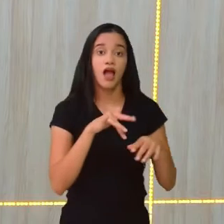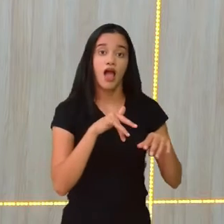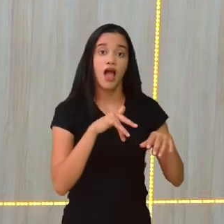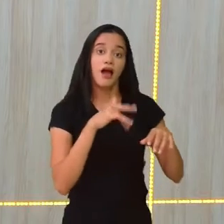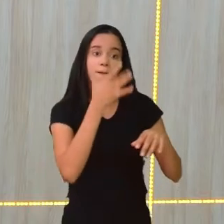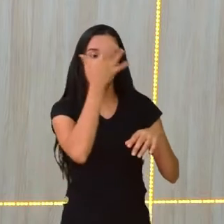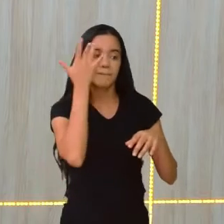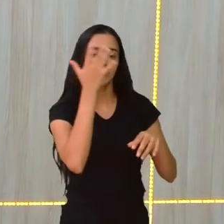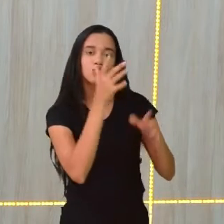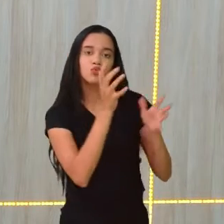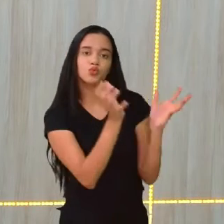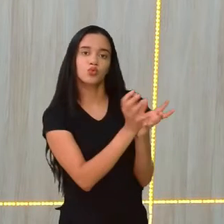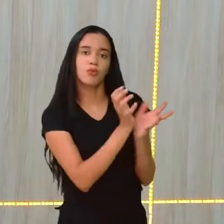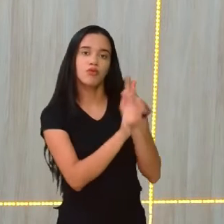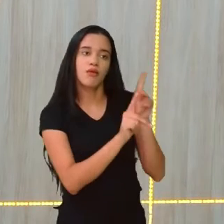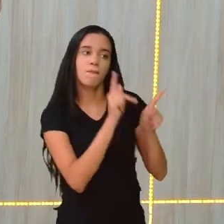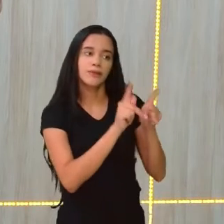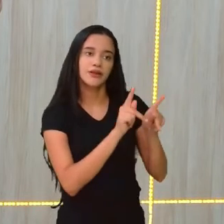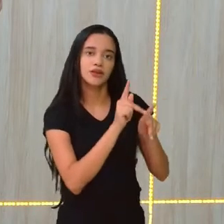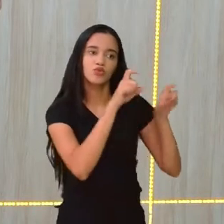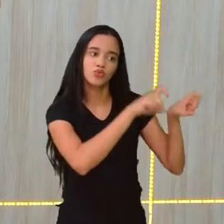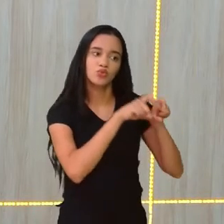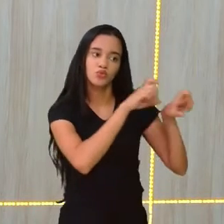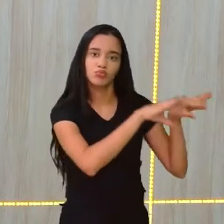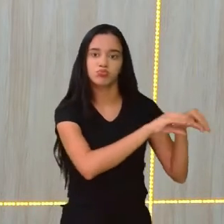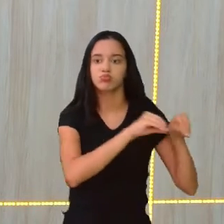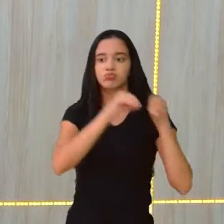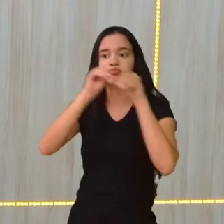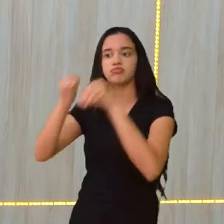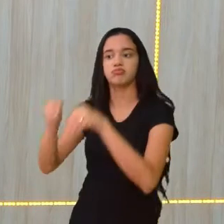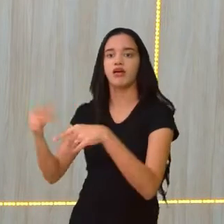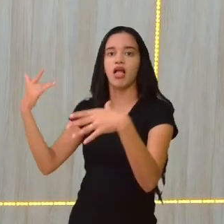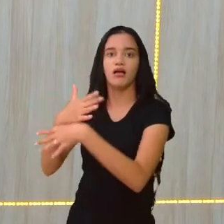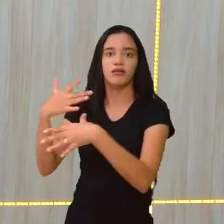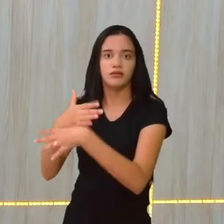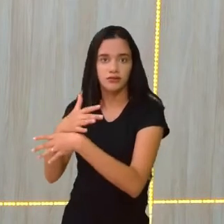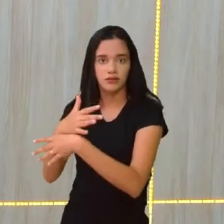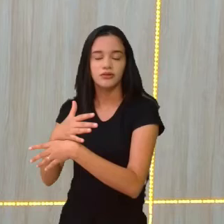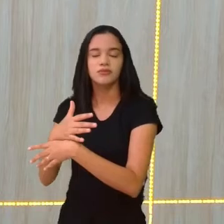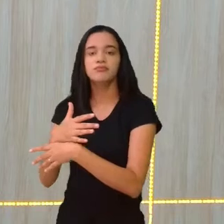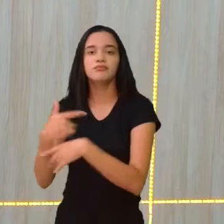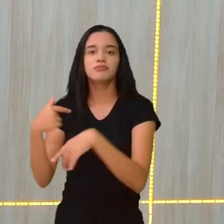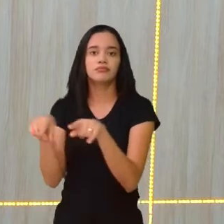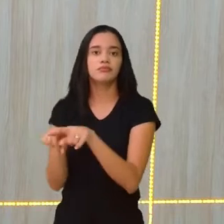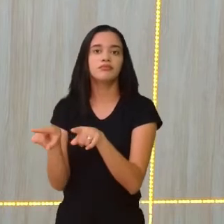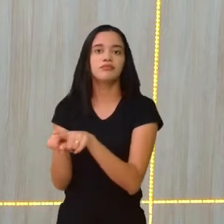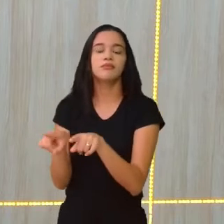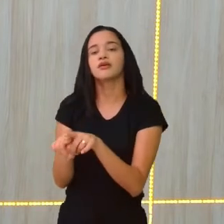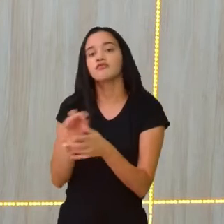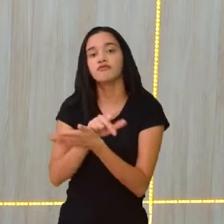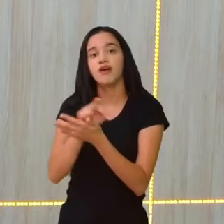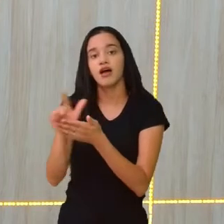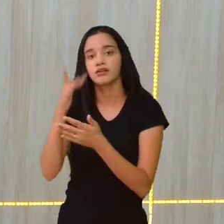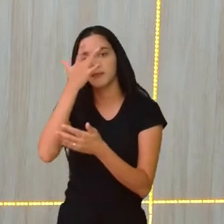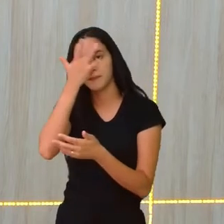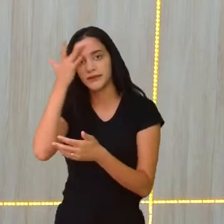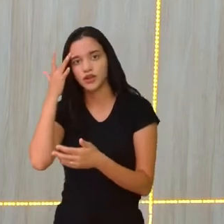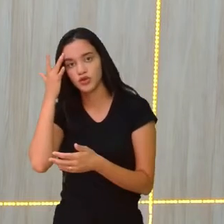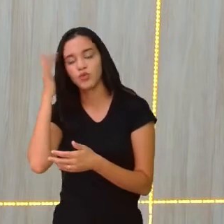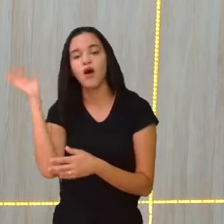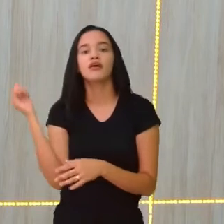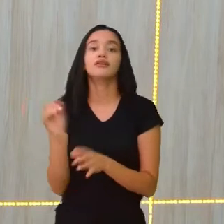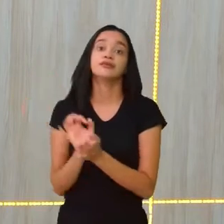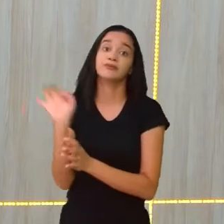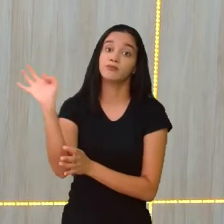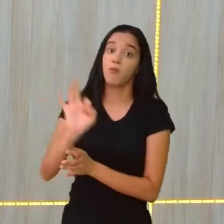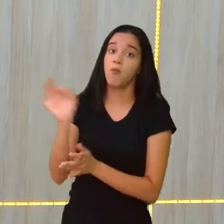centros urbanos e Recife é um centro urbano, mesmo considerada uma grande metrópole, muitas pessoas ainda, segundo dados,